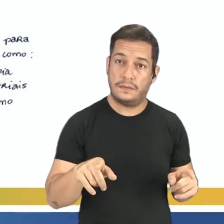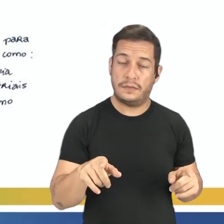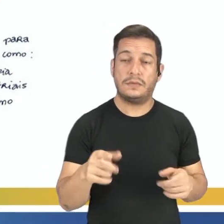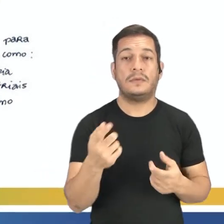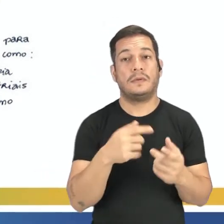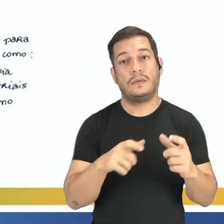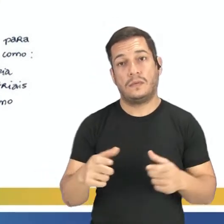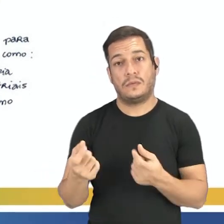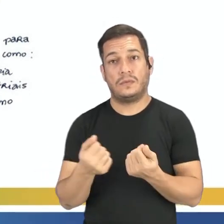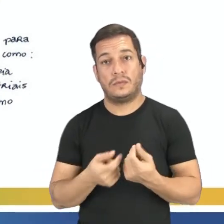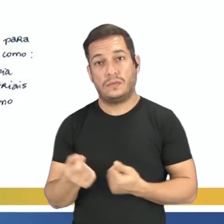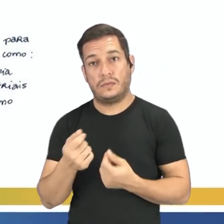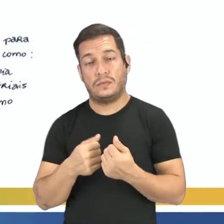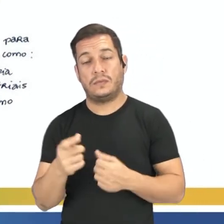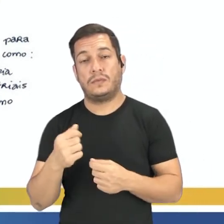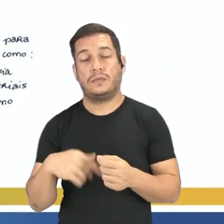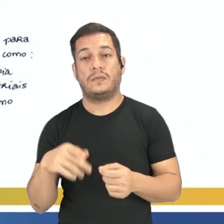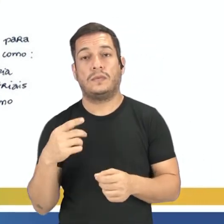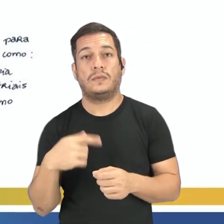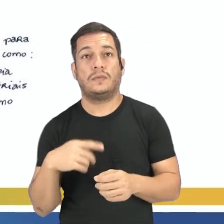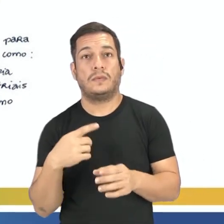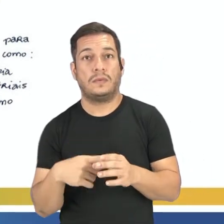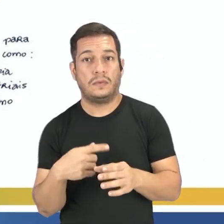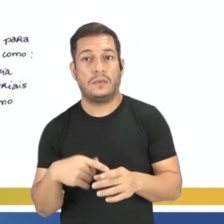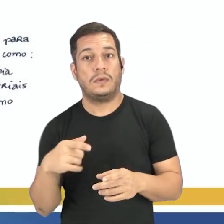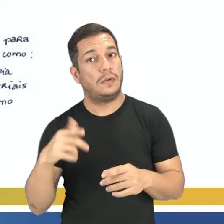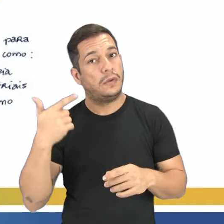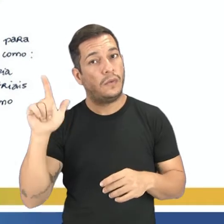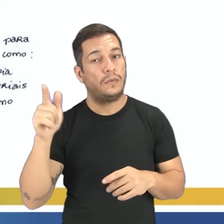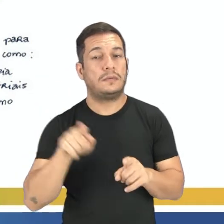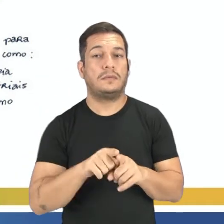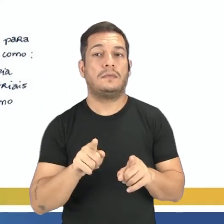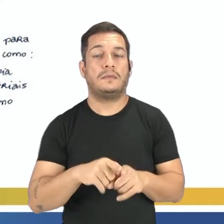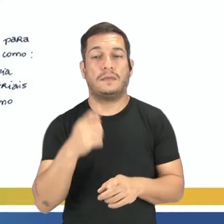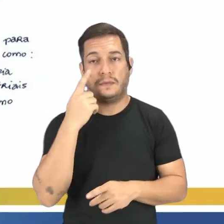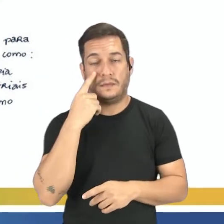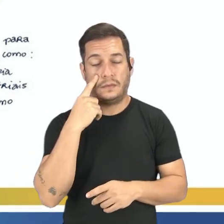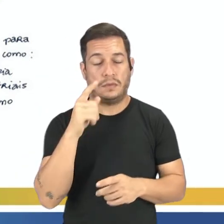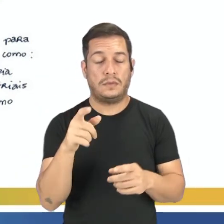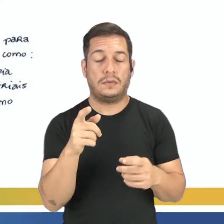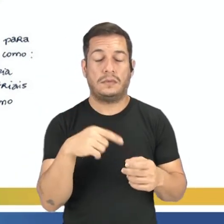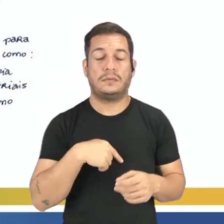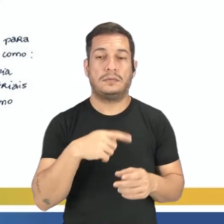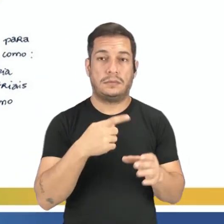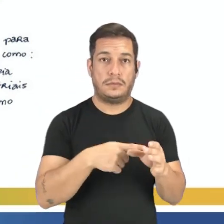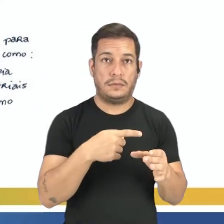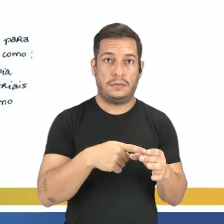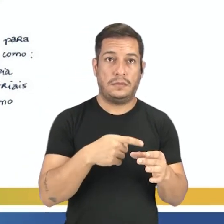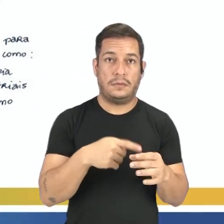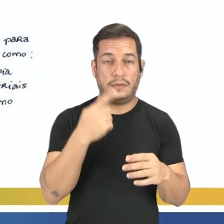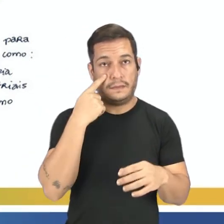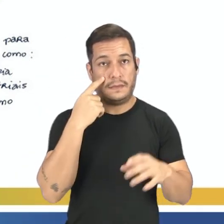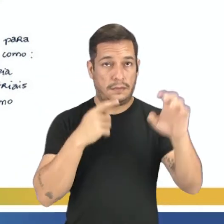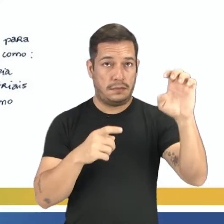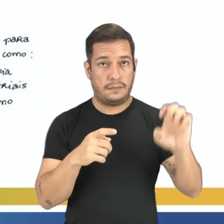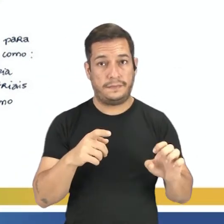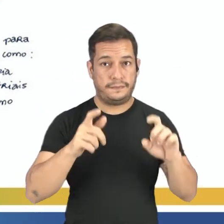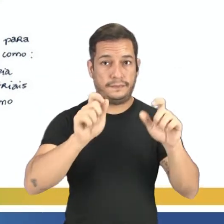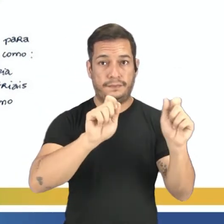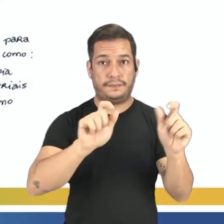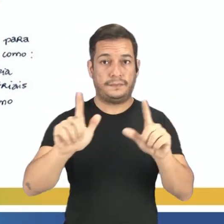econômica do espaço rural é outro, né? Então, vejamos aí que o espaço urbano, do lado esquerdo da sua tela do seu